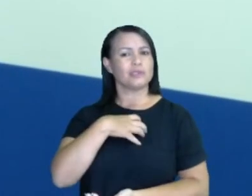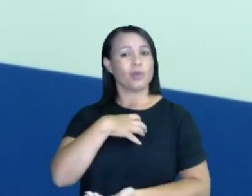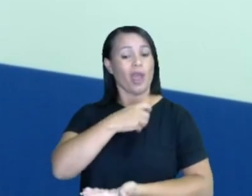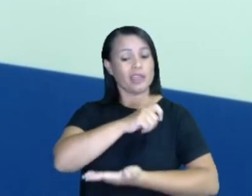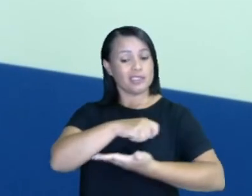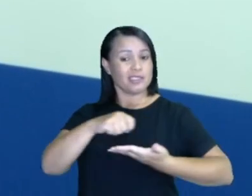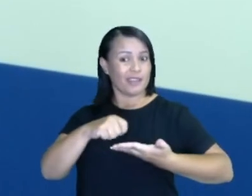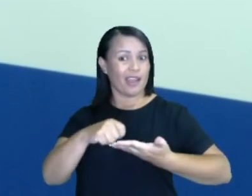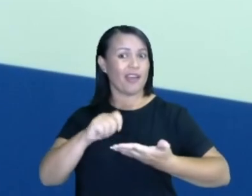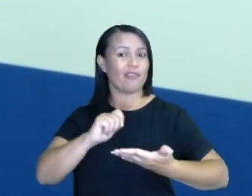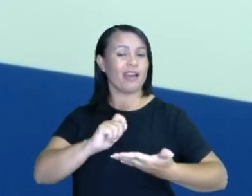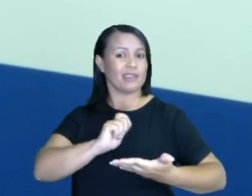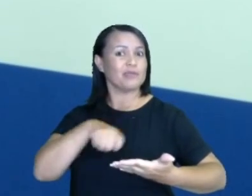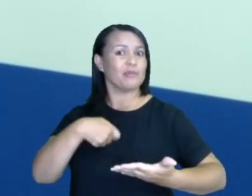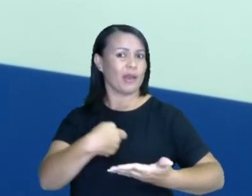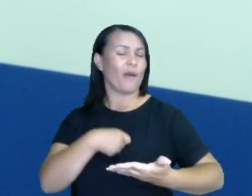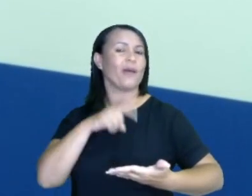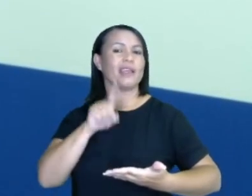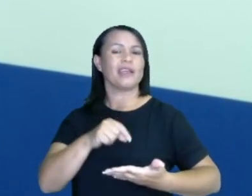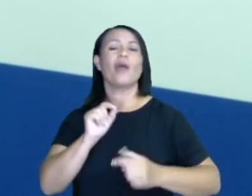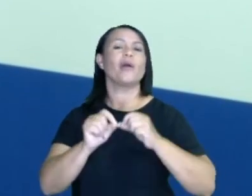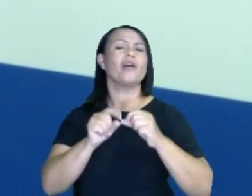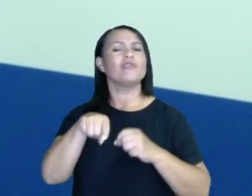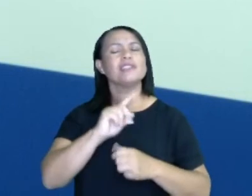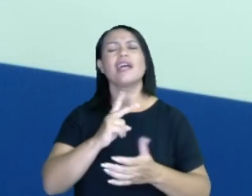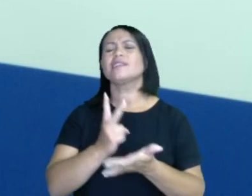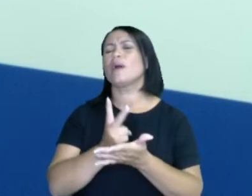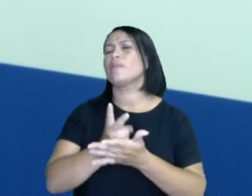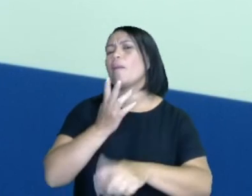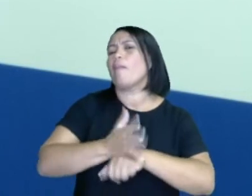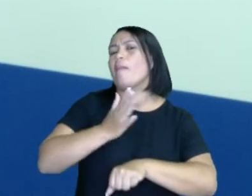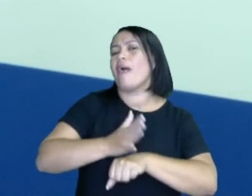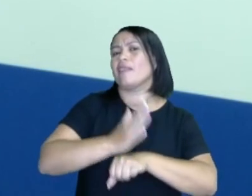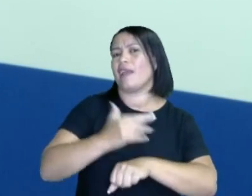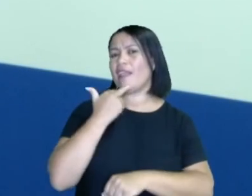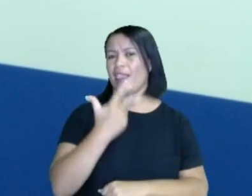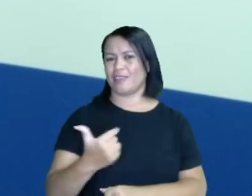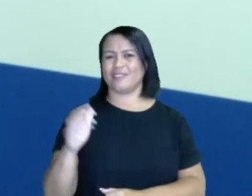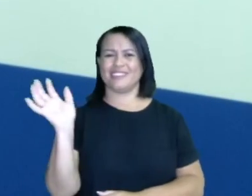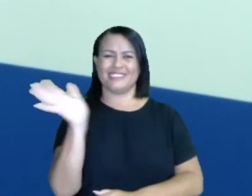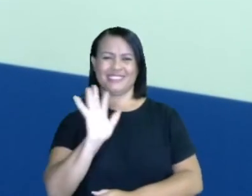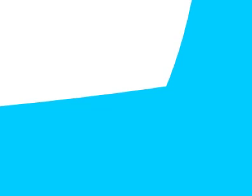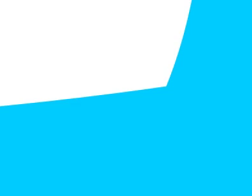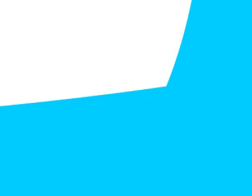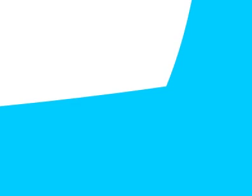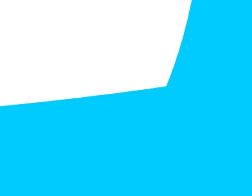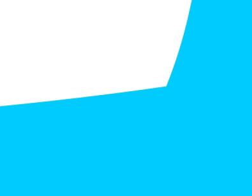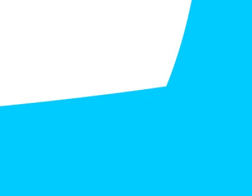frase em espanhol, que aí é uma forma de você sempre estar praticando o idioma. Tchau!